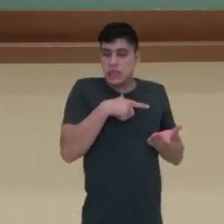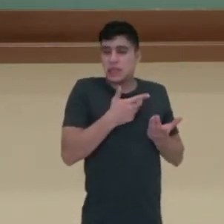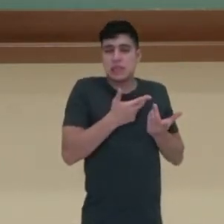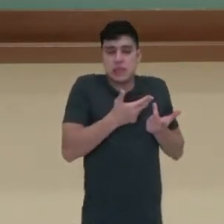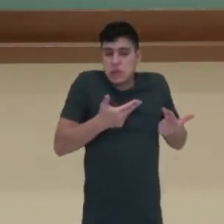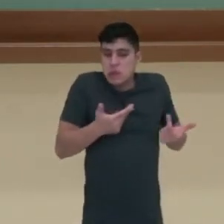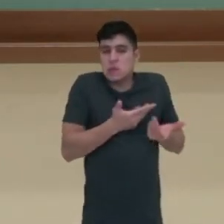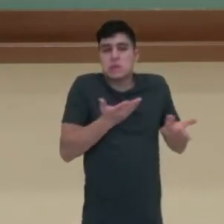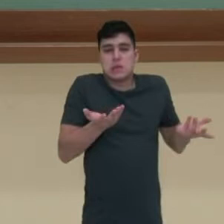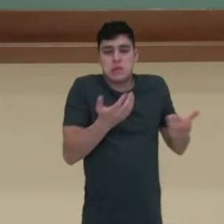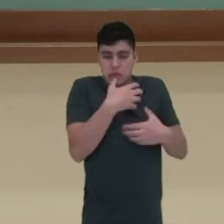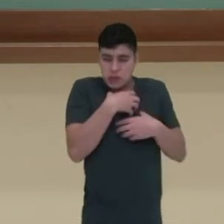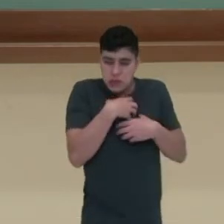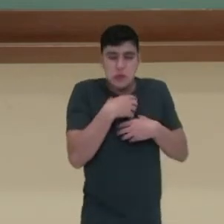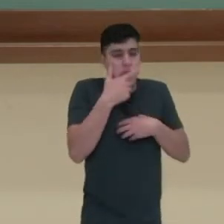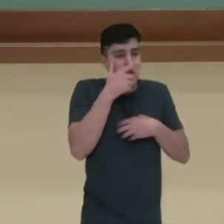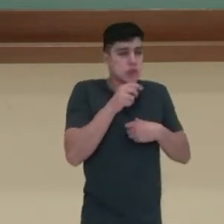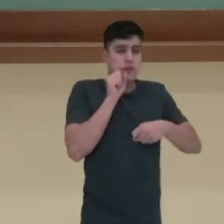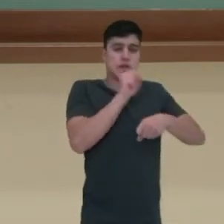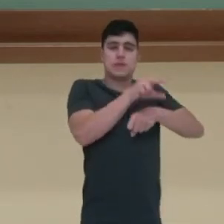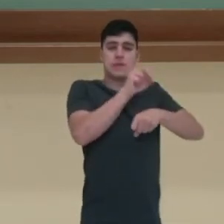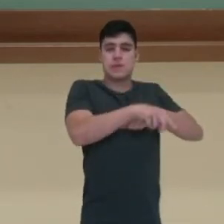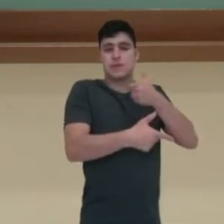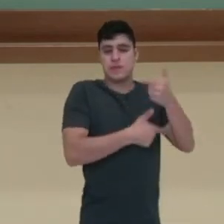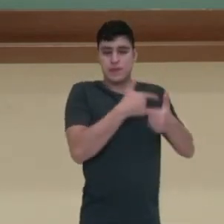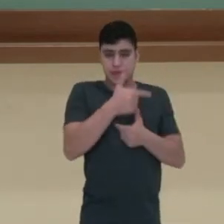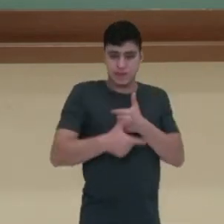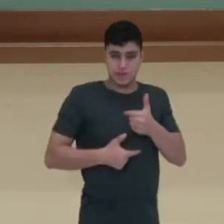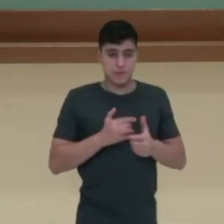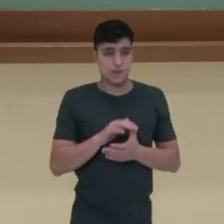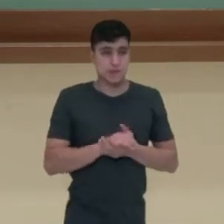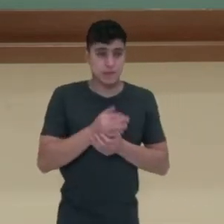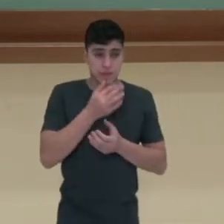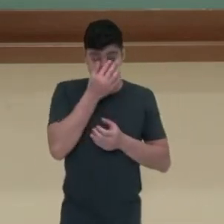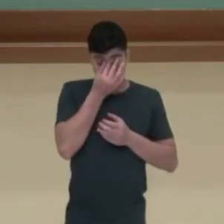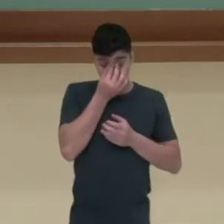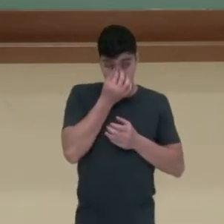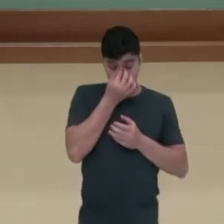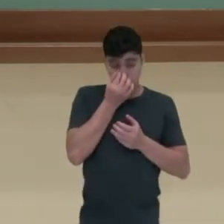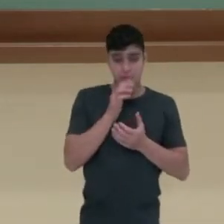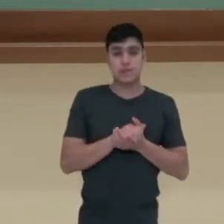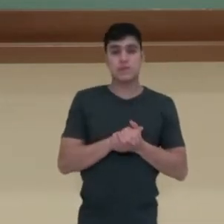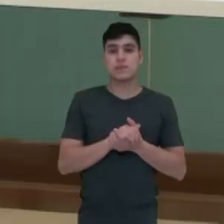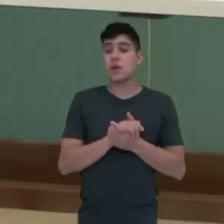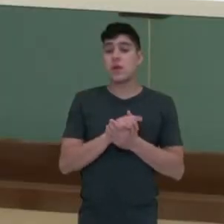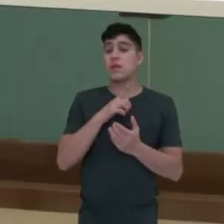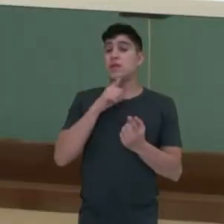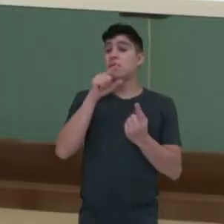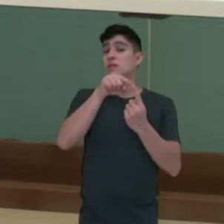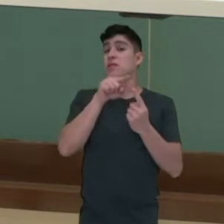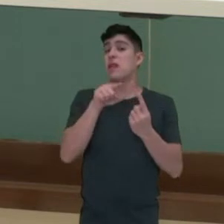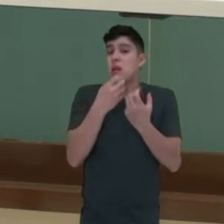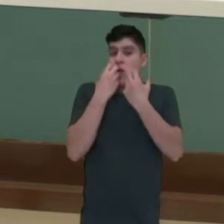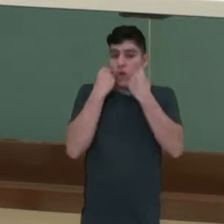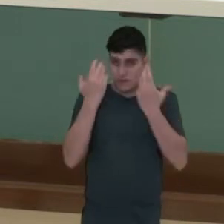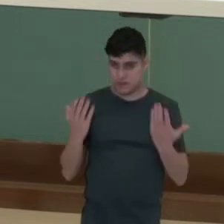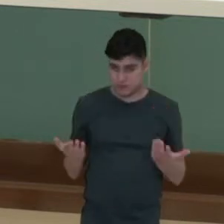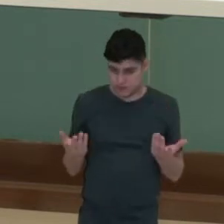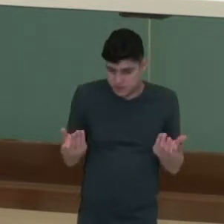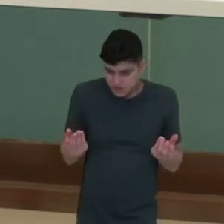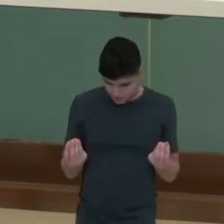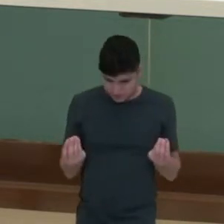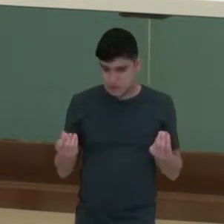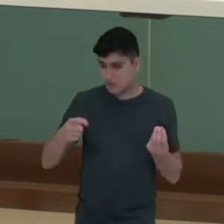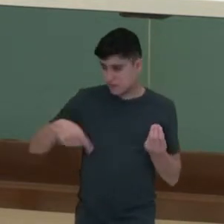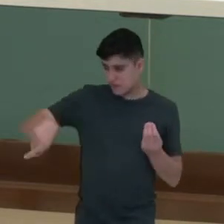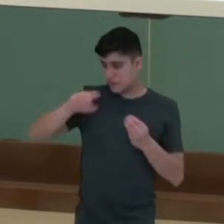uma forma nova de gerar emprego. Busca pela lucratividade. Os investimentos realizados por